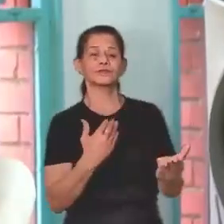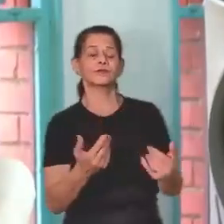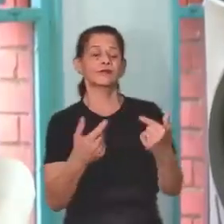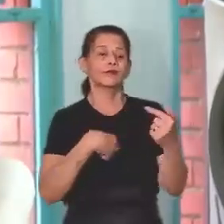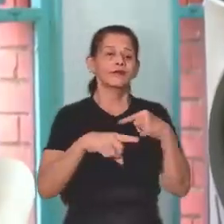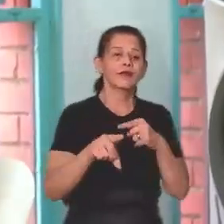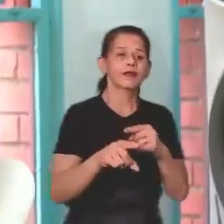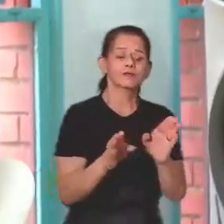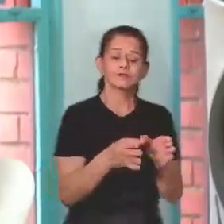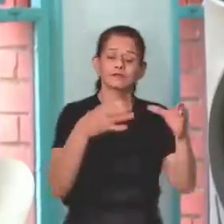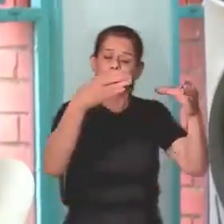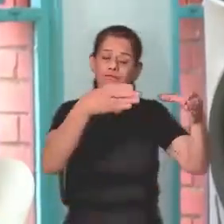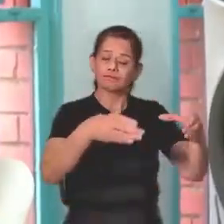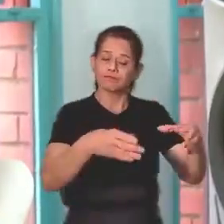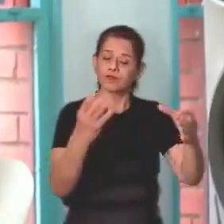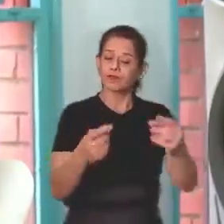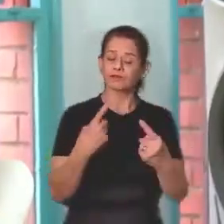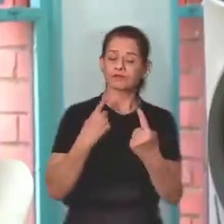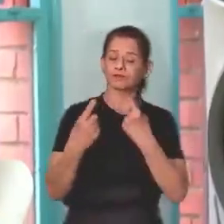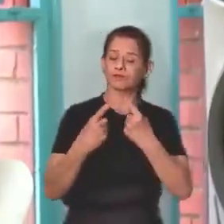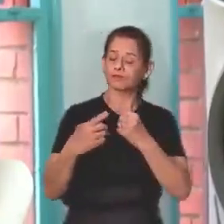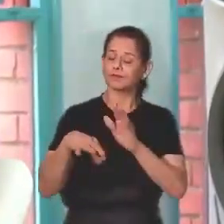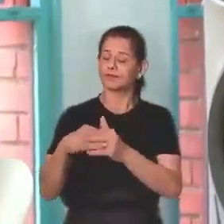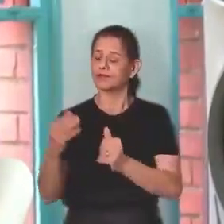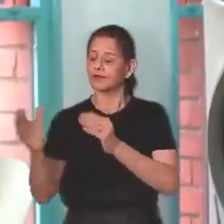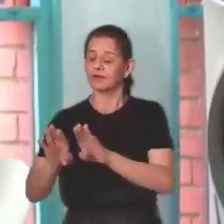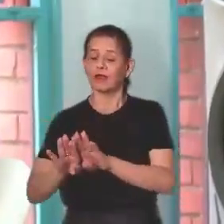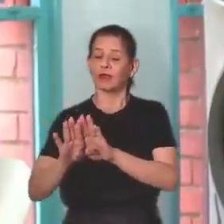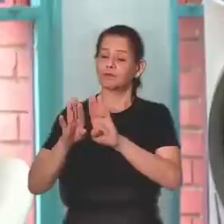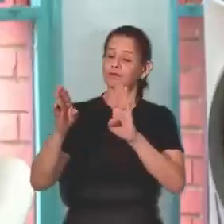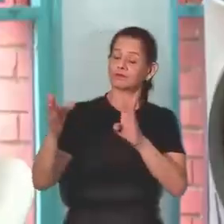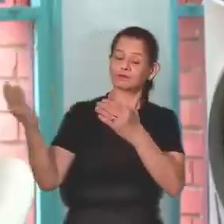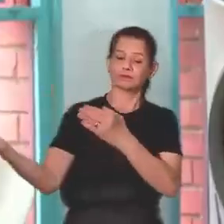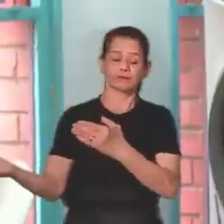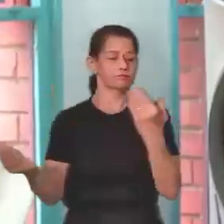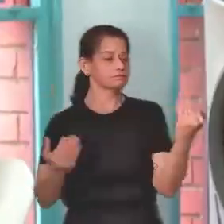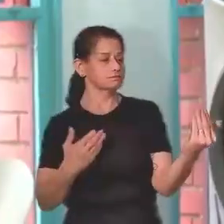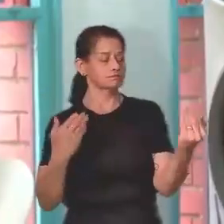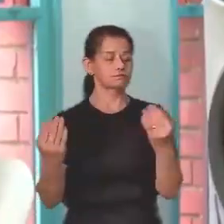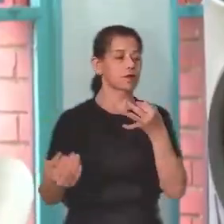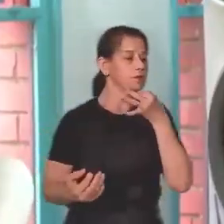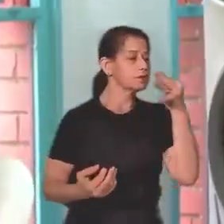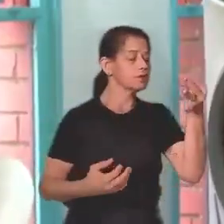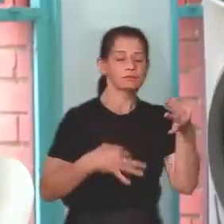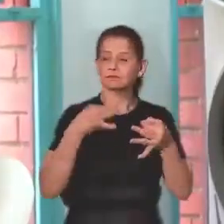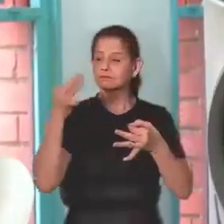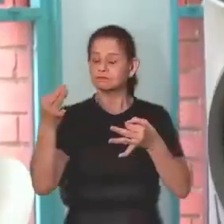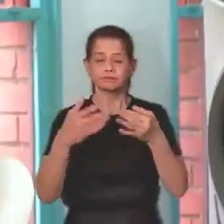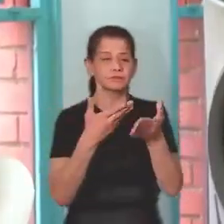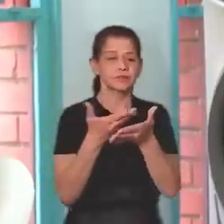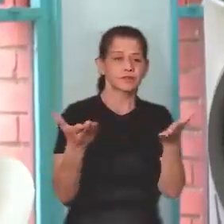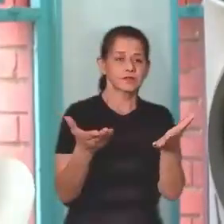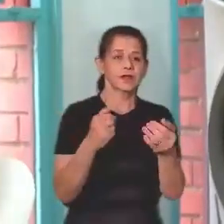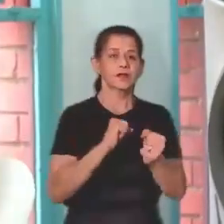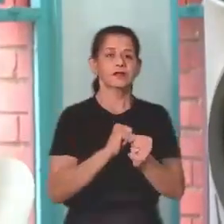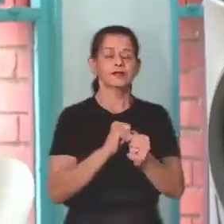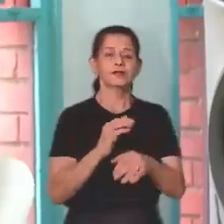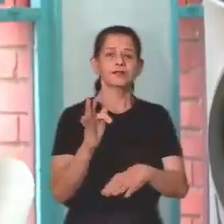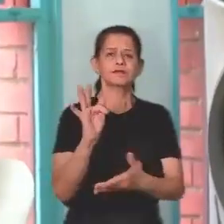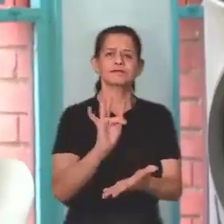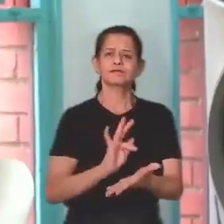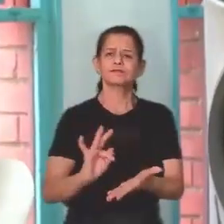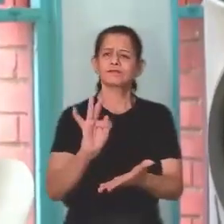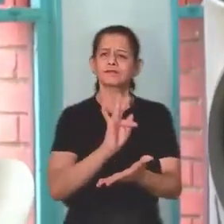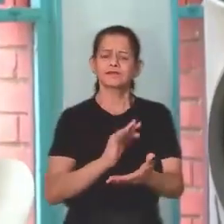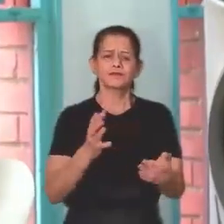né, esses espaços para essas discussões, estar abrindo essas discussões. E que esses festivais, né,